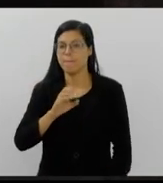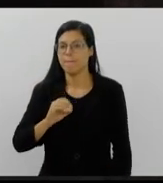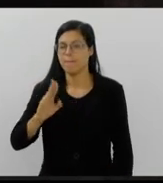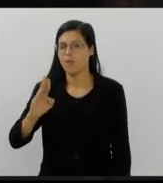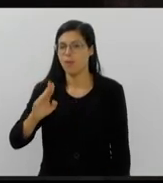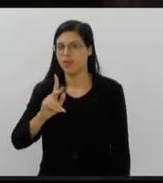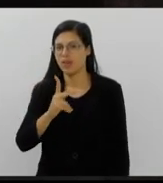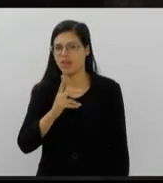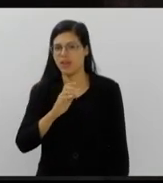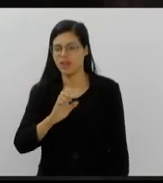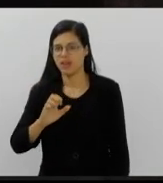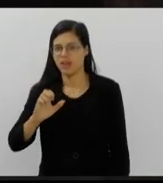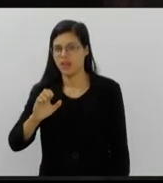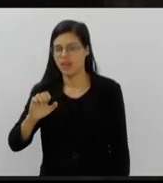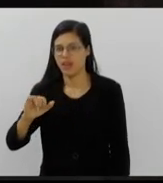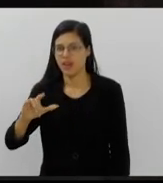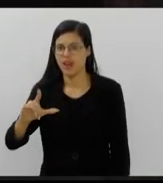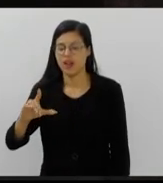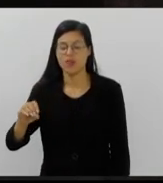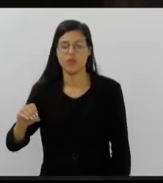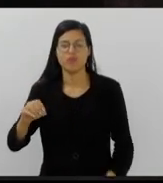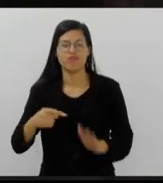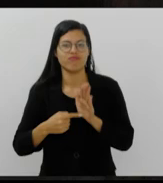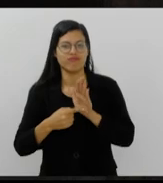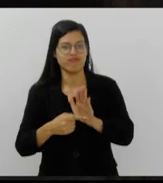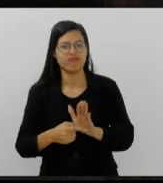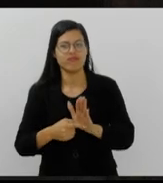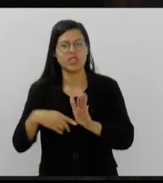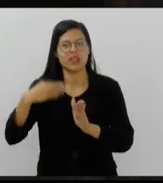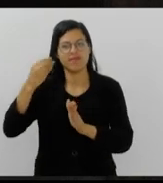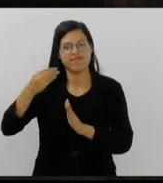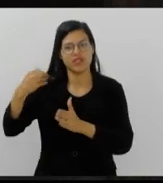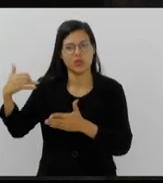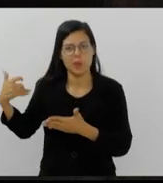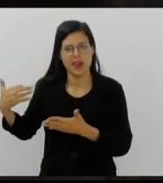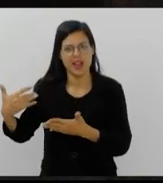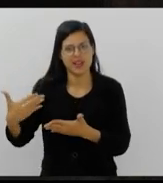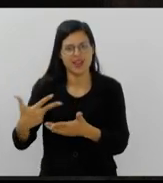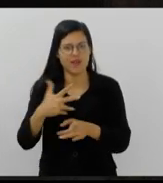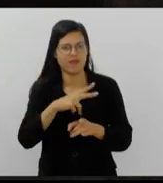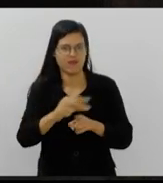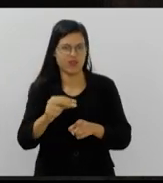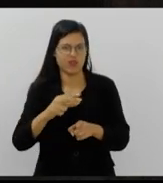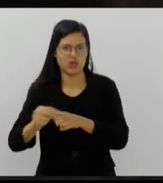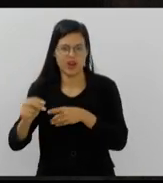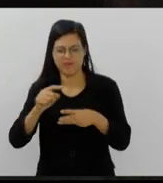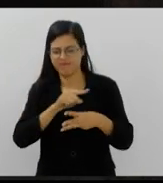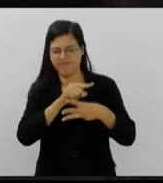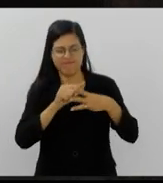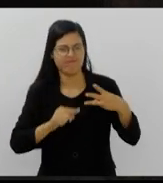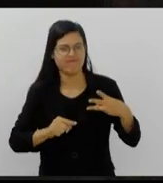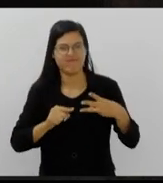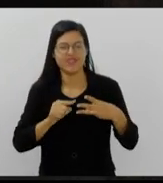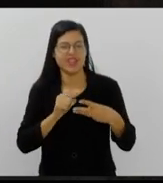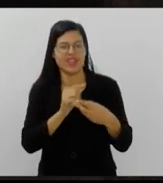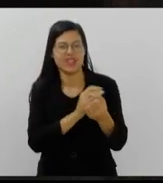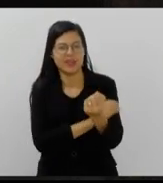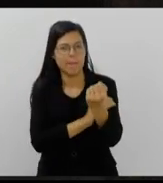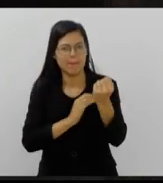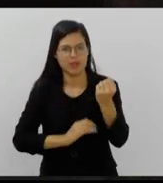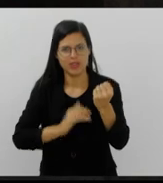retratam um pouco a caminhada, né, e as vitórias alcançadas por essas três empoderadas e